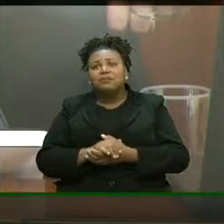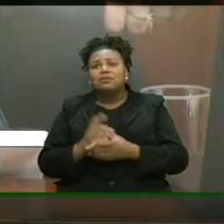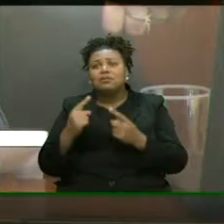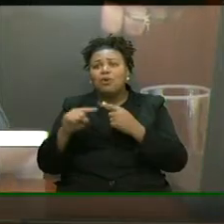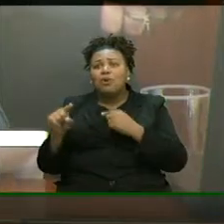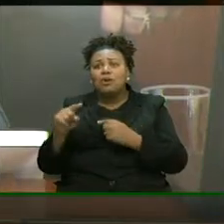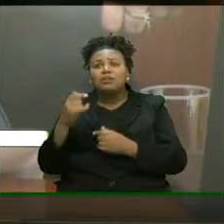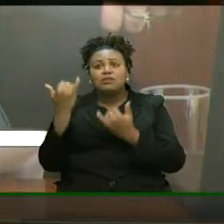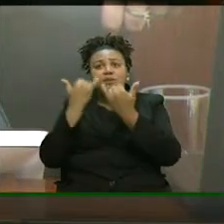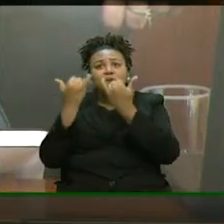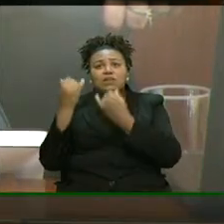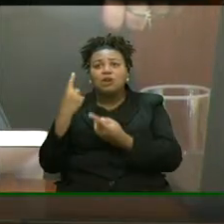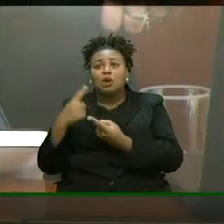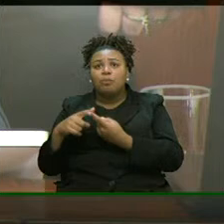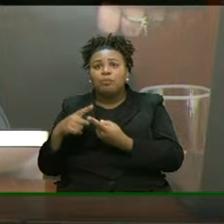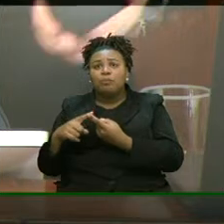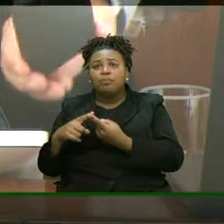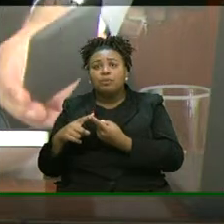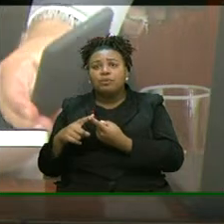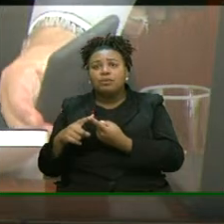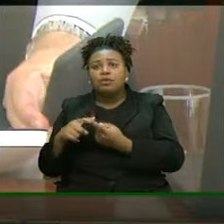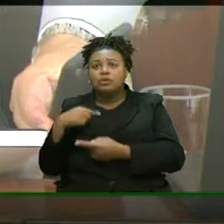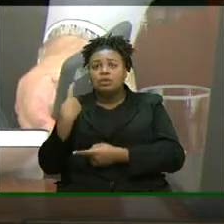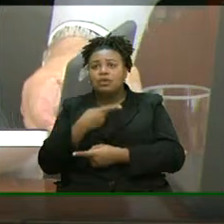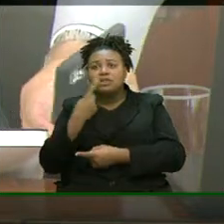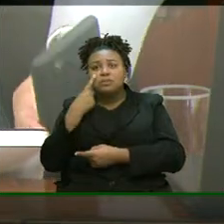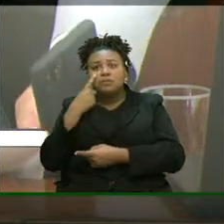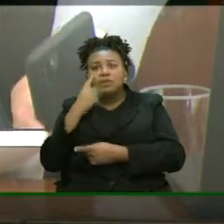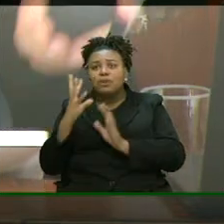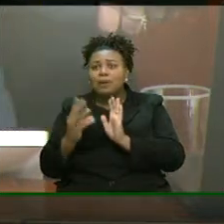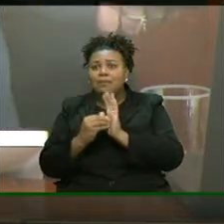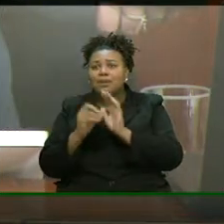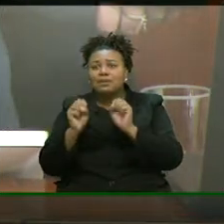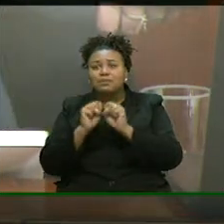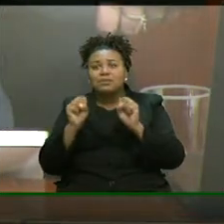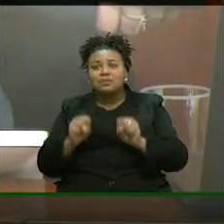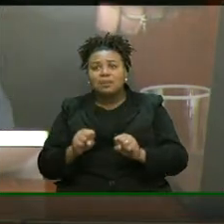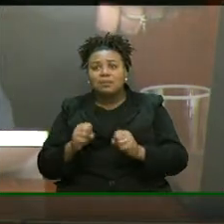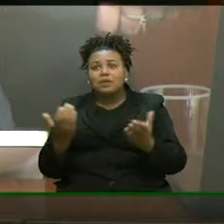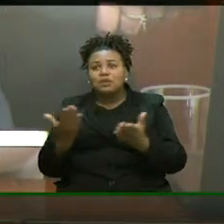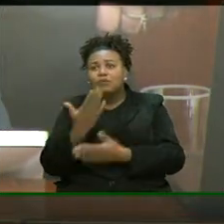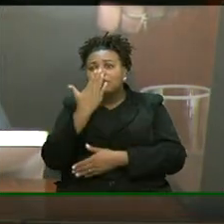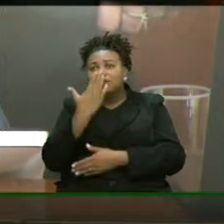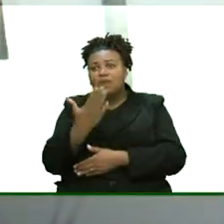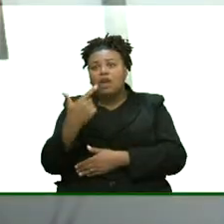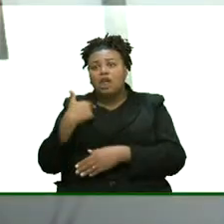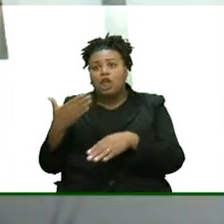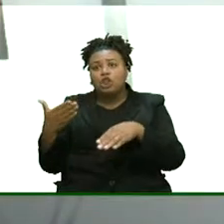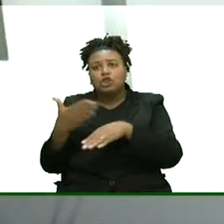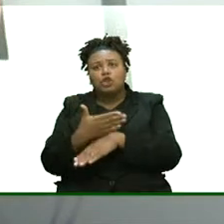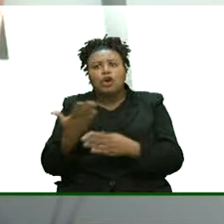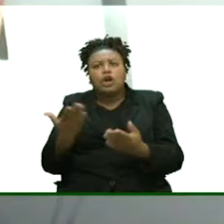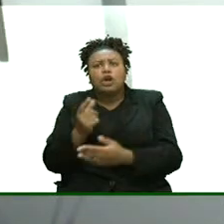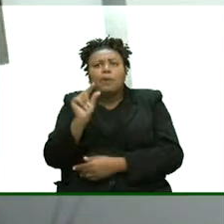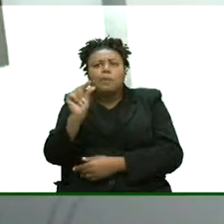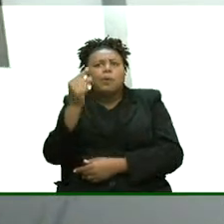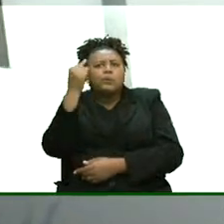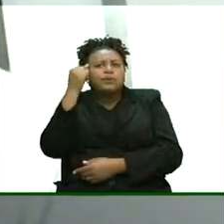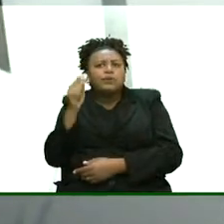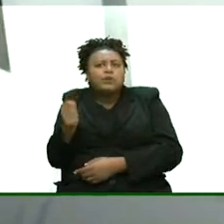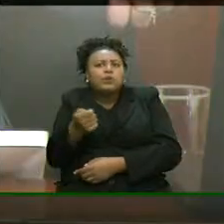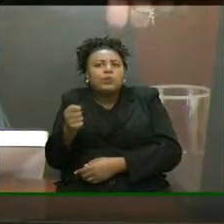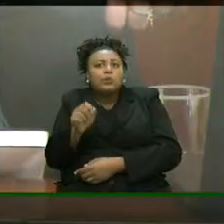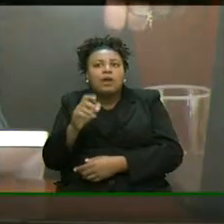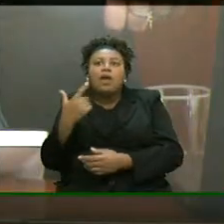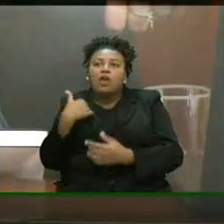Pepe, de essa informação, porque estamos vendo a emenda aqui no sistema, estou vendo ela aqui na minha frente. Então entrou agora, há poucos minutos, mas segundos. Eu